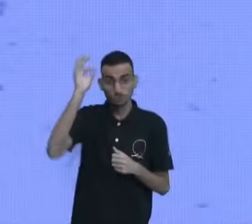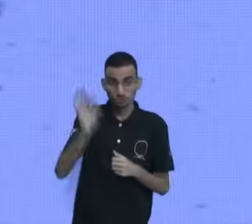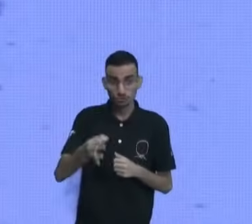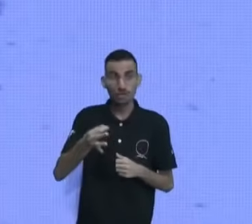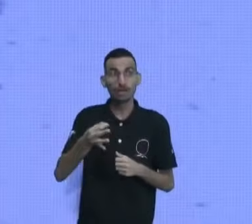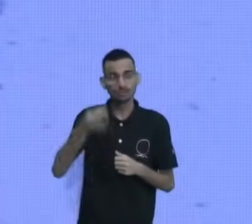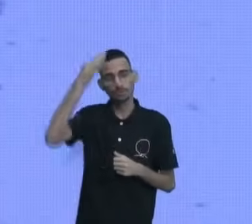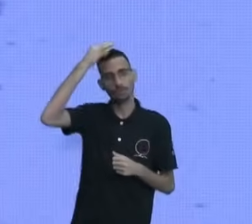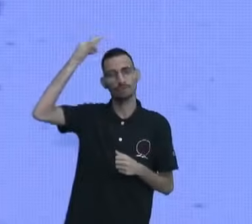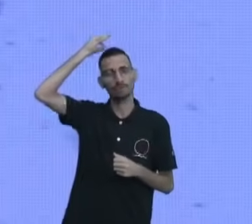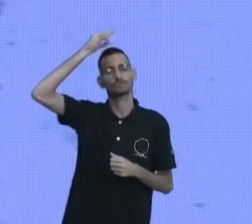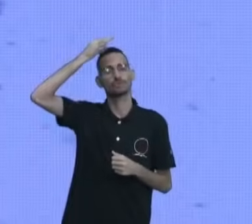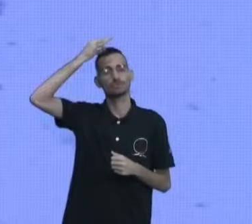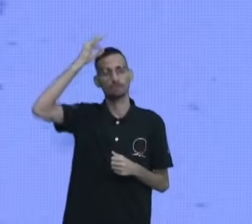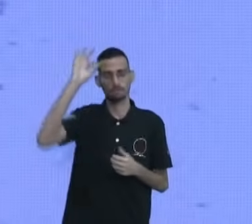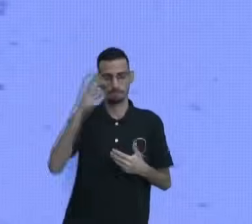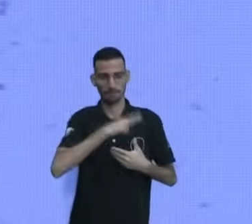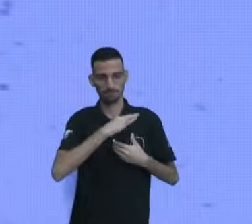de